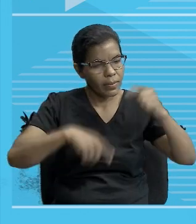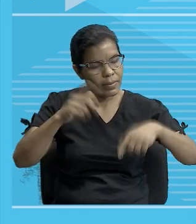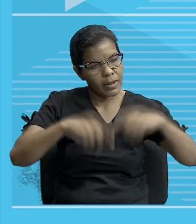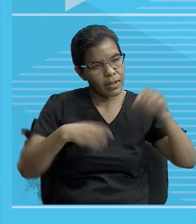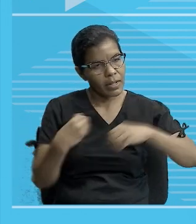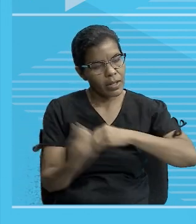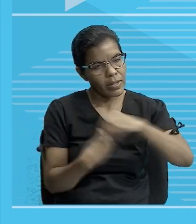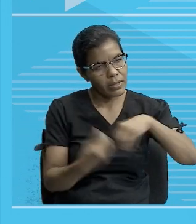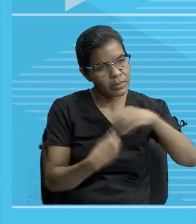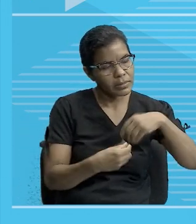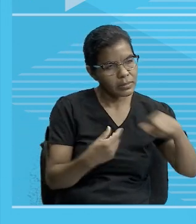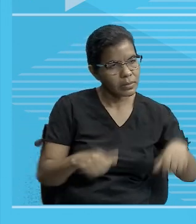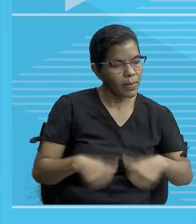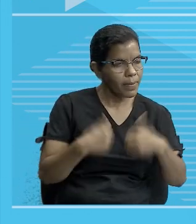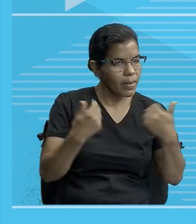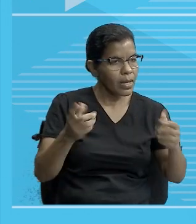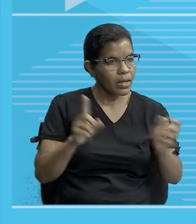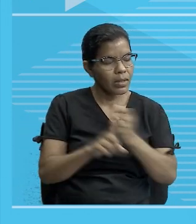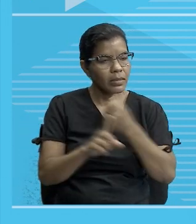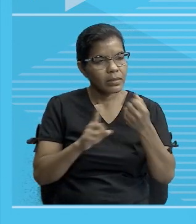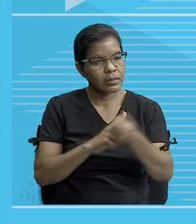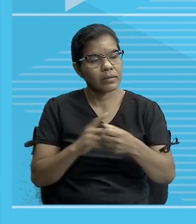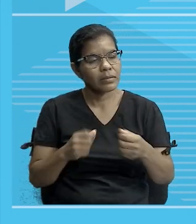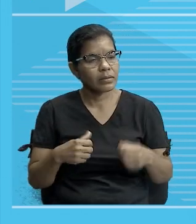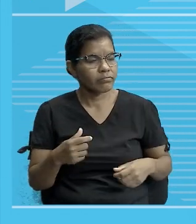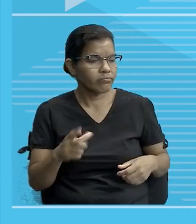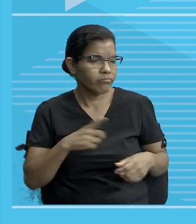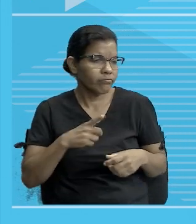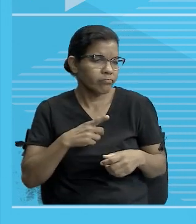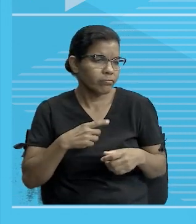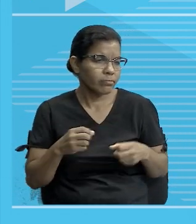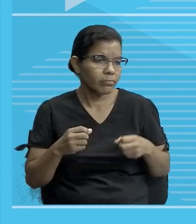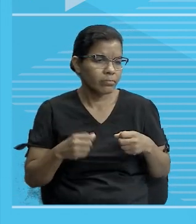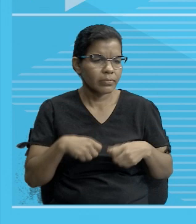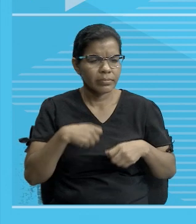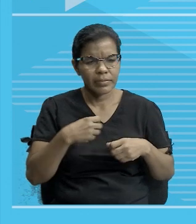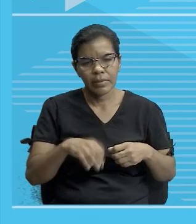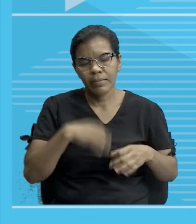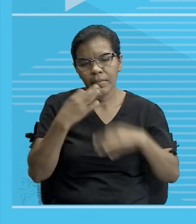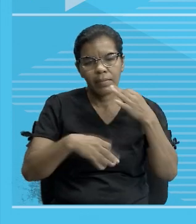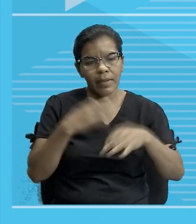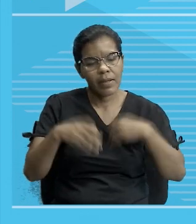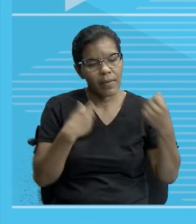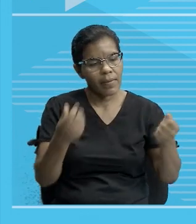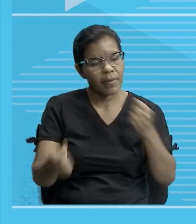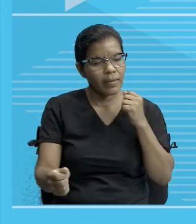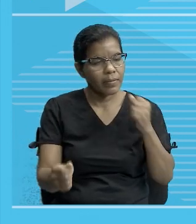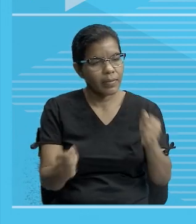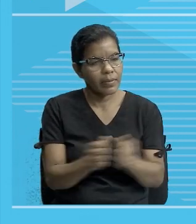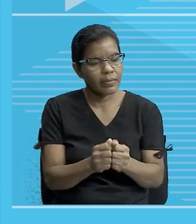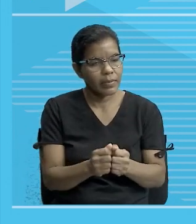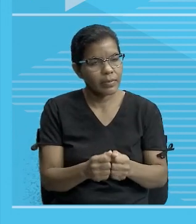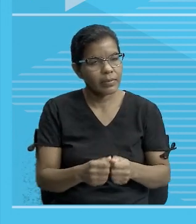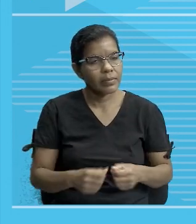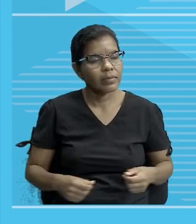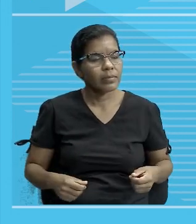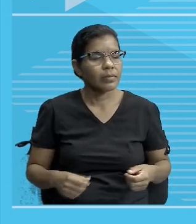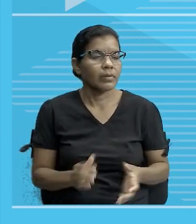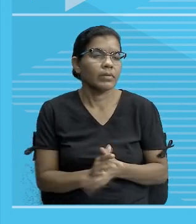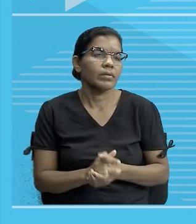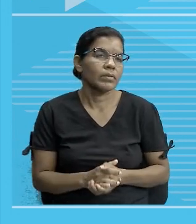maior na sociedade. E geralmente tem um discurso mais próximo aos interesses dos pobres e dos